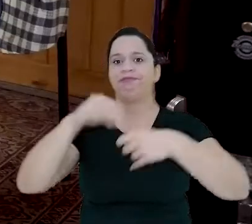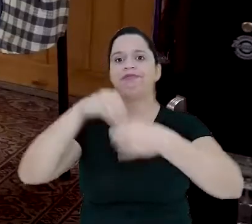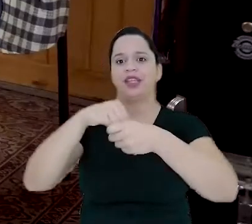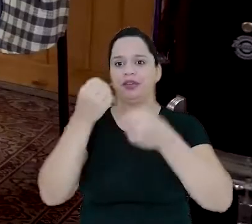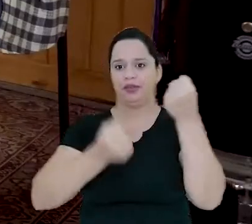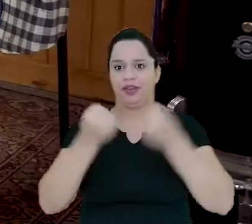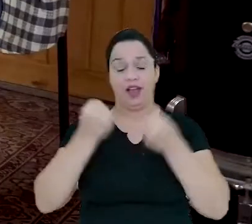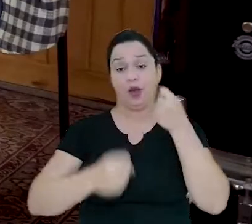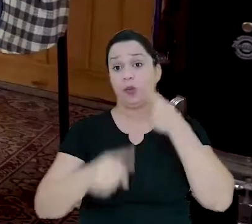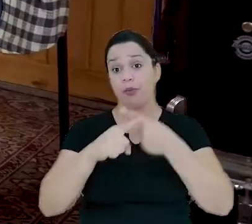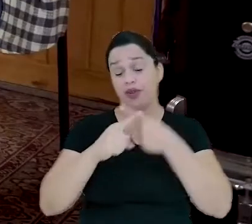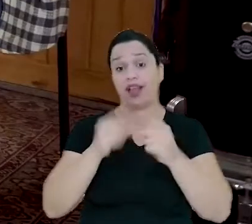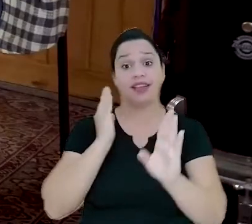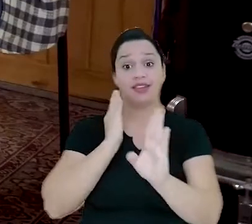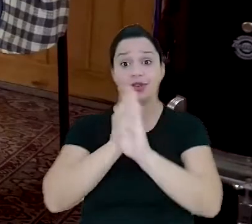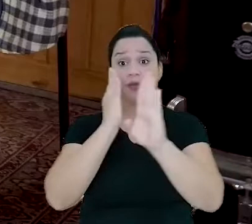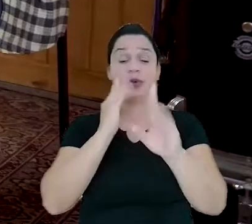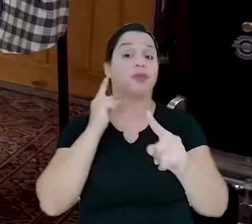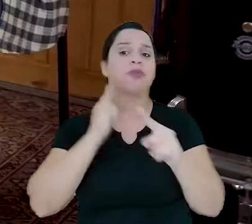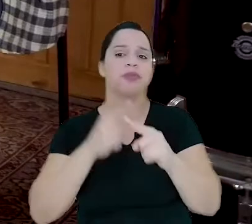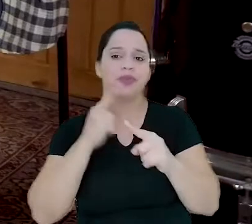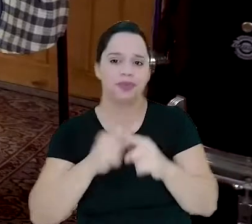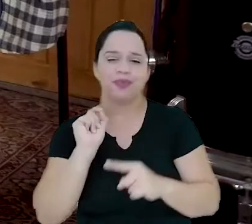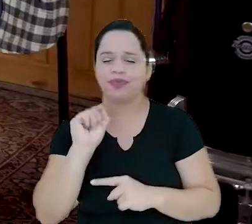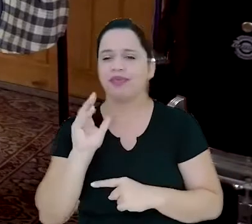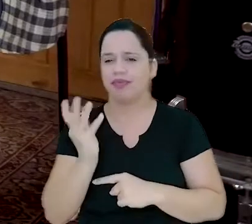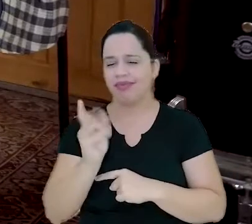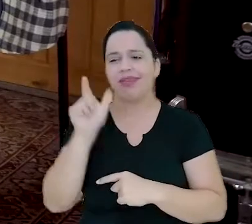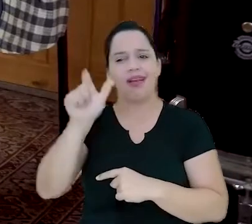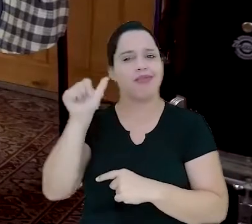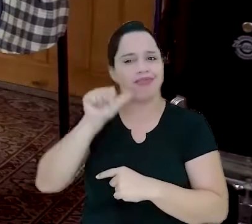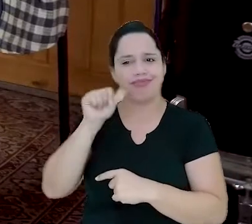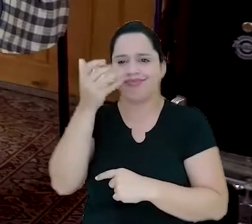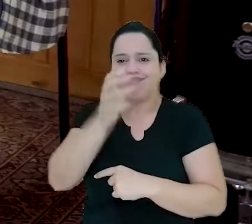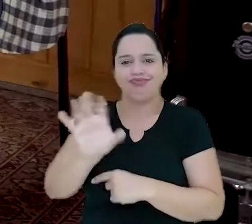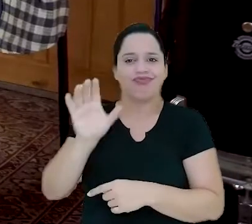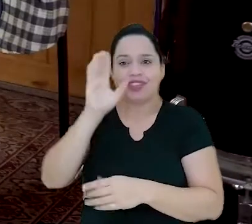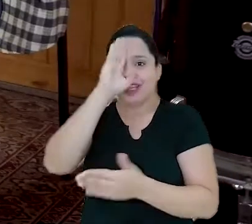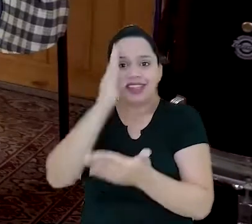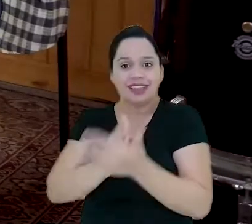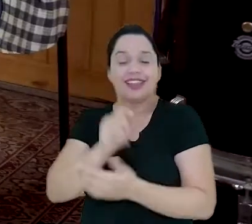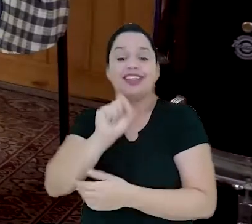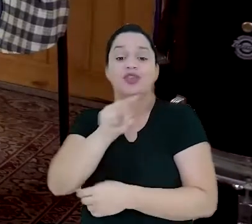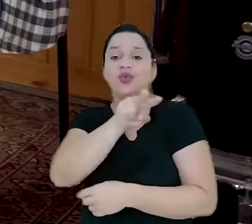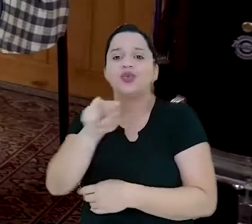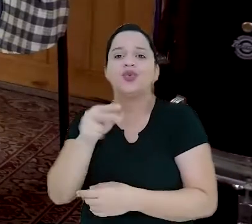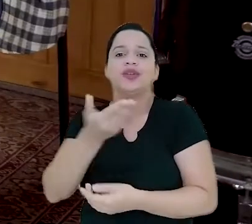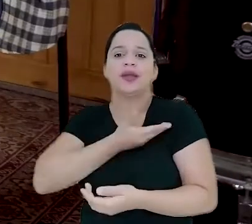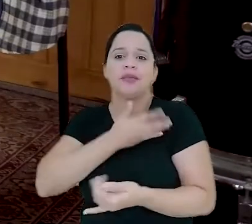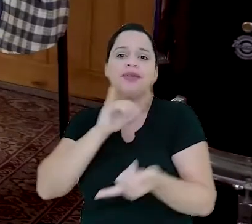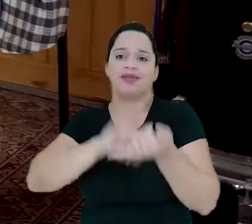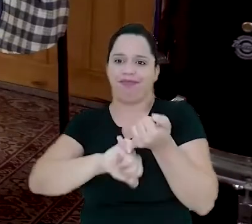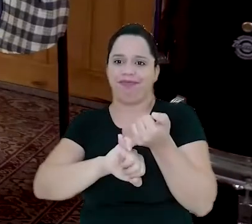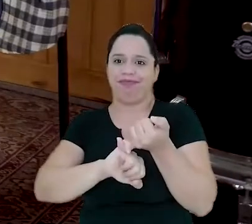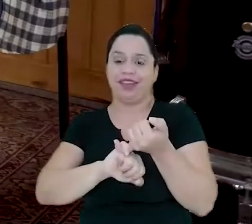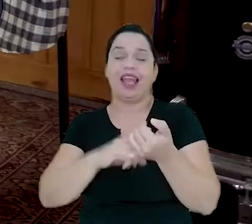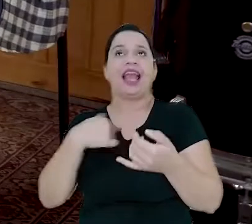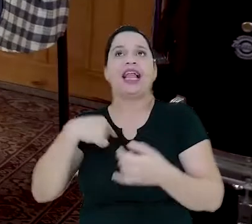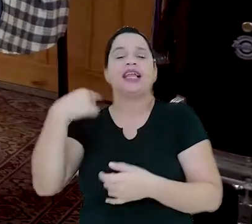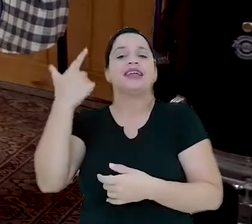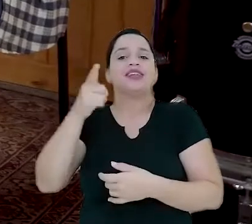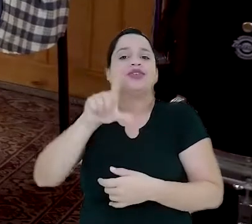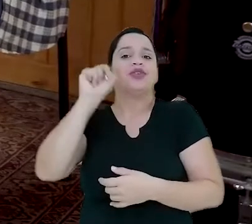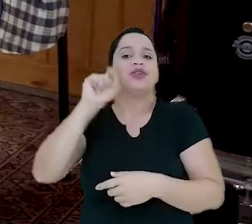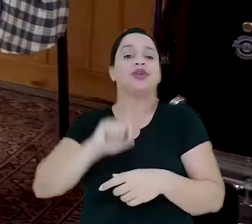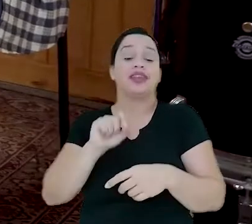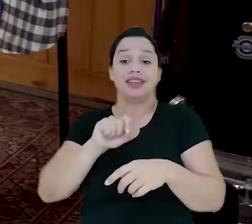onde ela descobriu e teve a certeza. Porque ela, na verdade, ela não queria acreditar no que eram os dois, né? Ela preferia